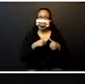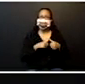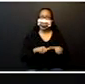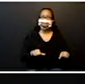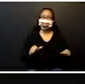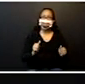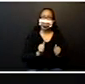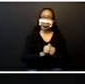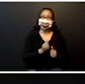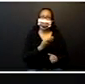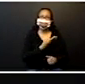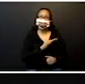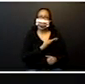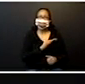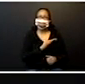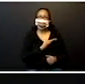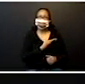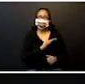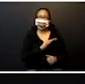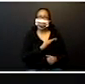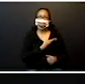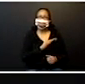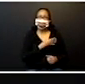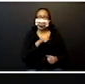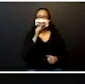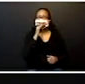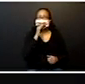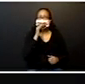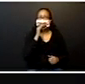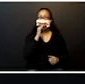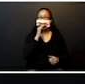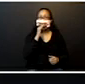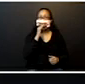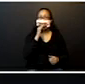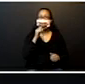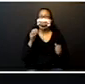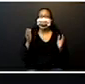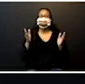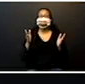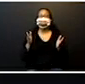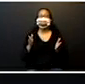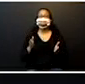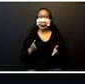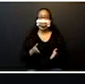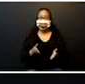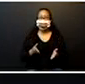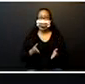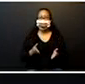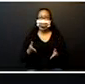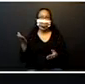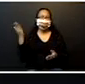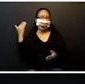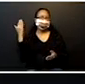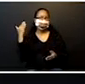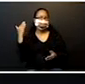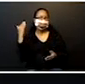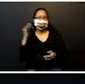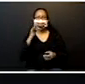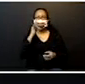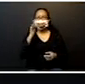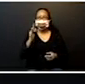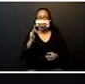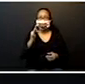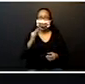Embaixo, novamente, olha lá o exemplo do presente, do passado ou pretérito, olha lá, já aparece ali como pretérito. E